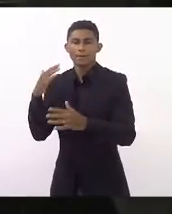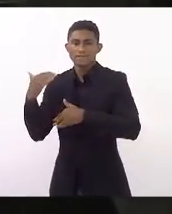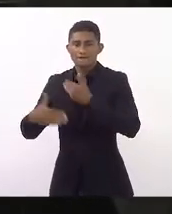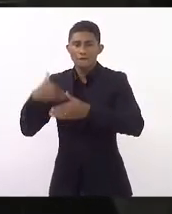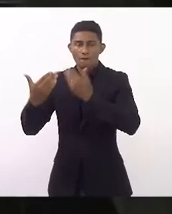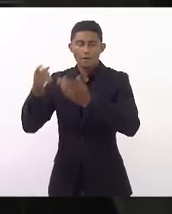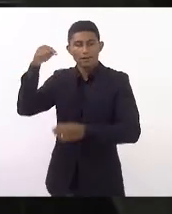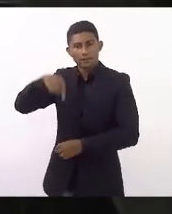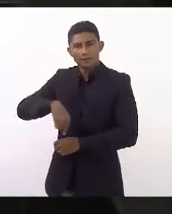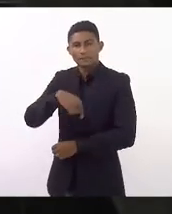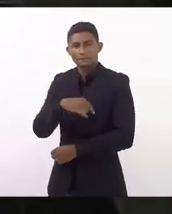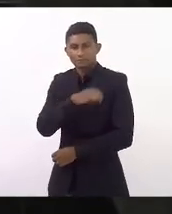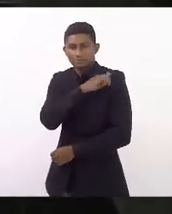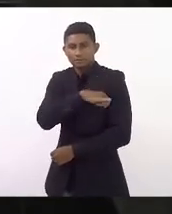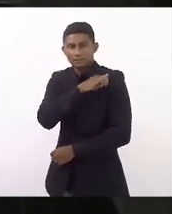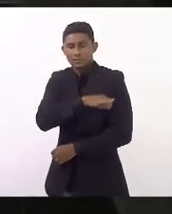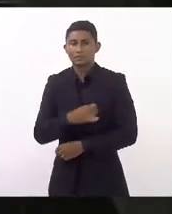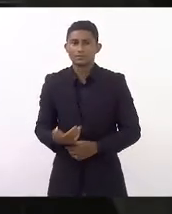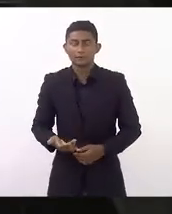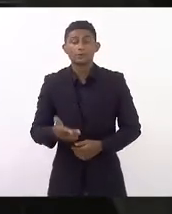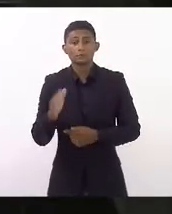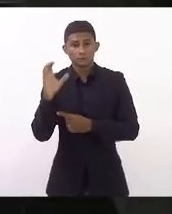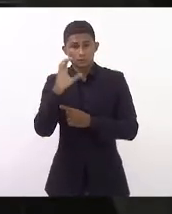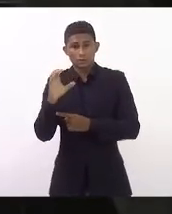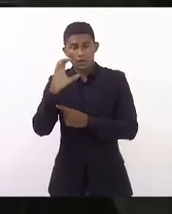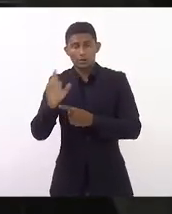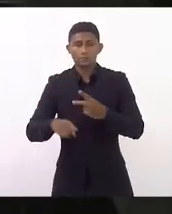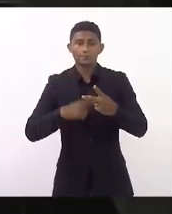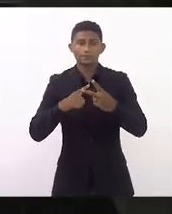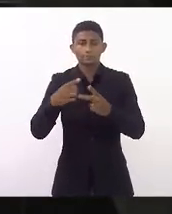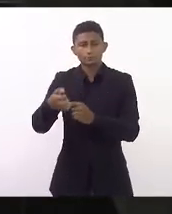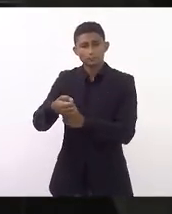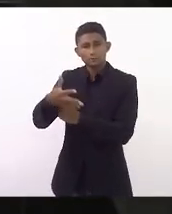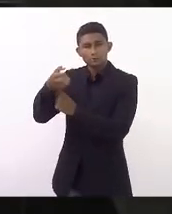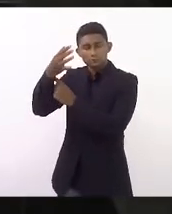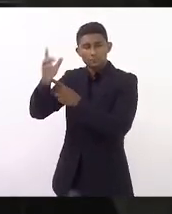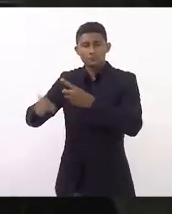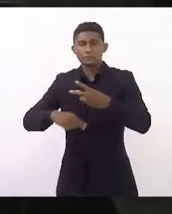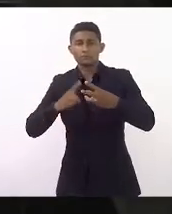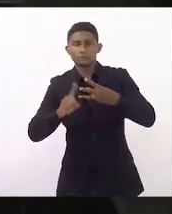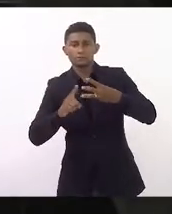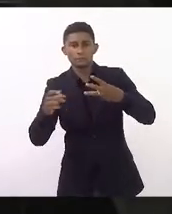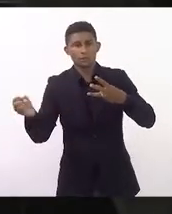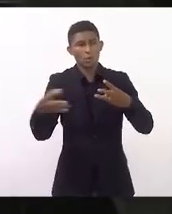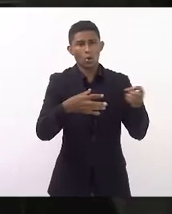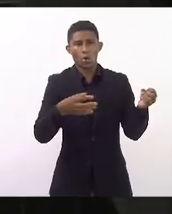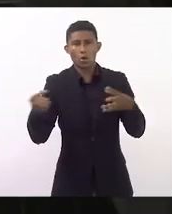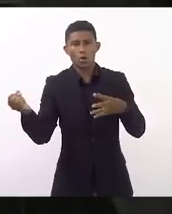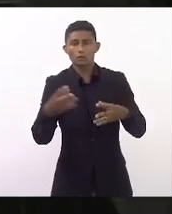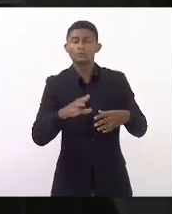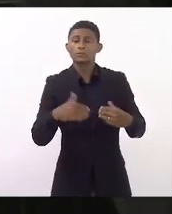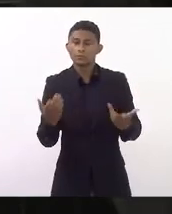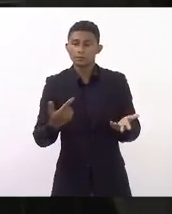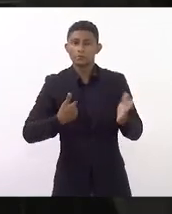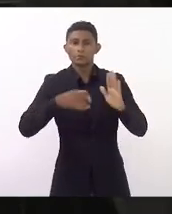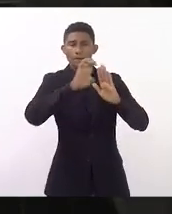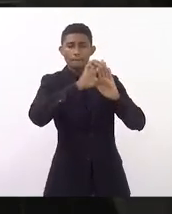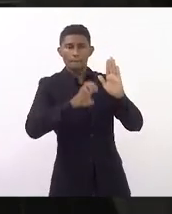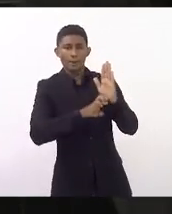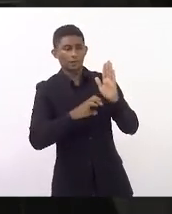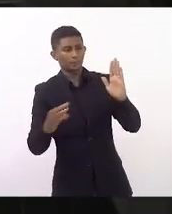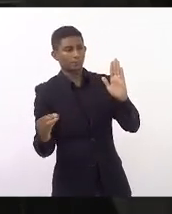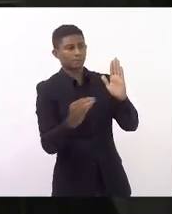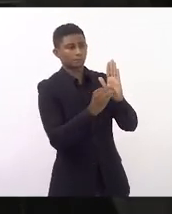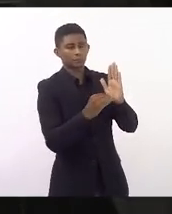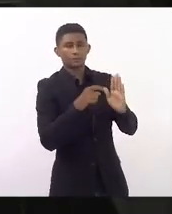do Estado passa por ciência, tecnologia, formação de quadros e inovação. Por isso fiz a emenda ao Fundo Soberano, para que a área de ciência e tecnologia